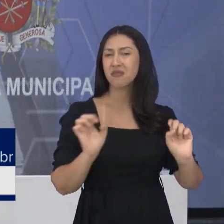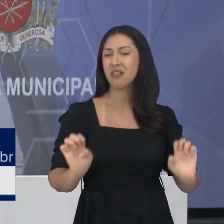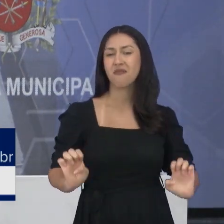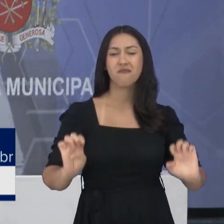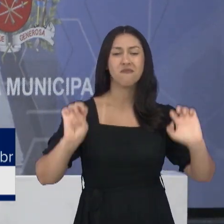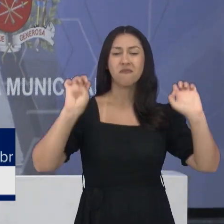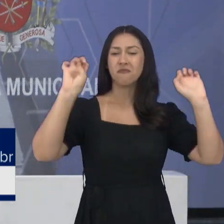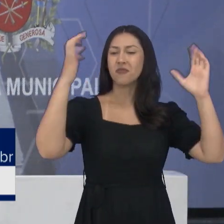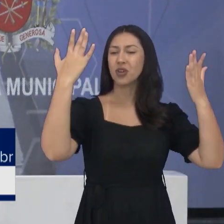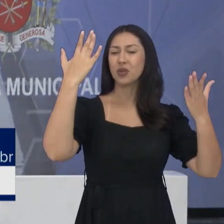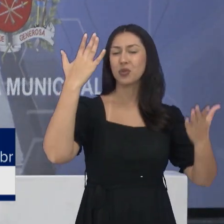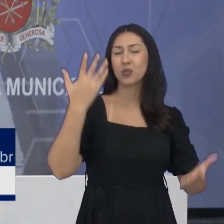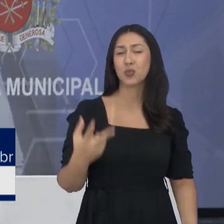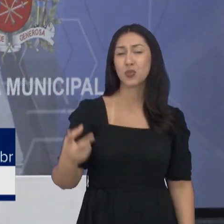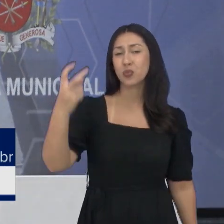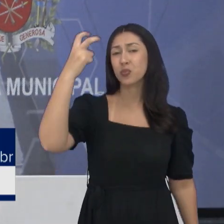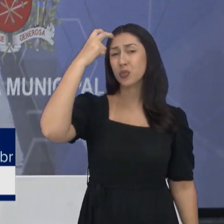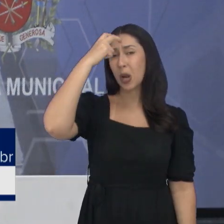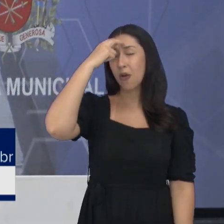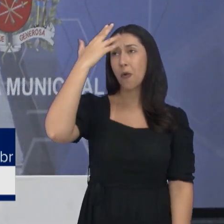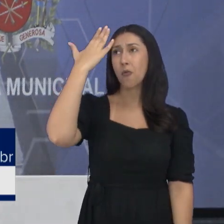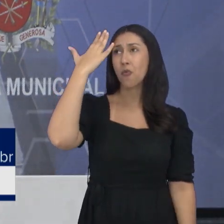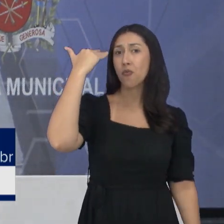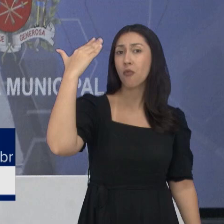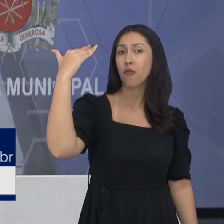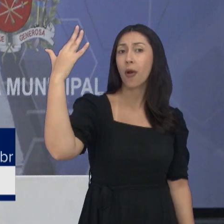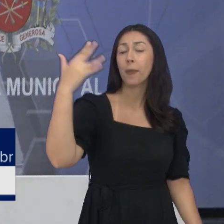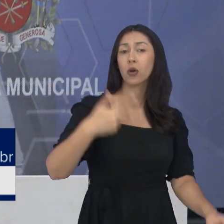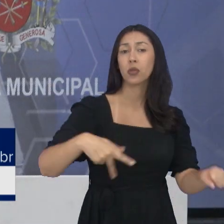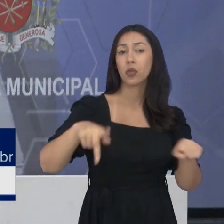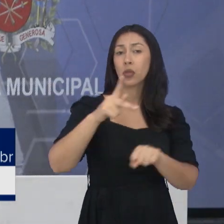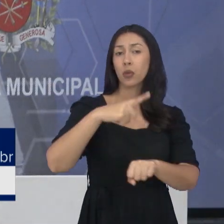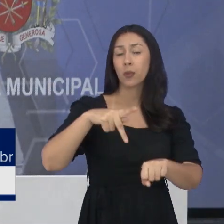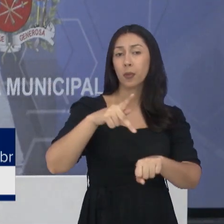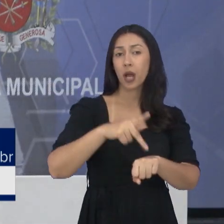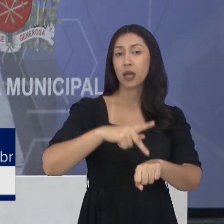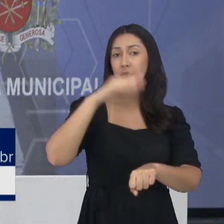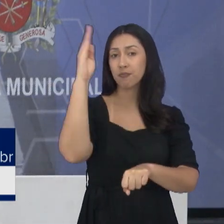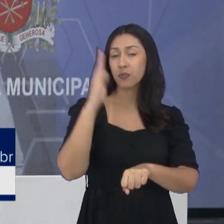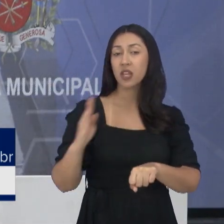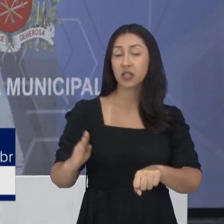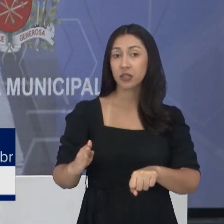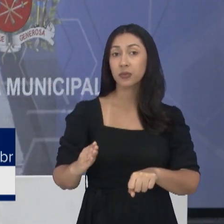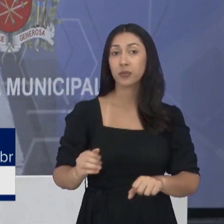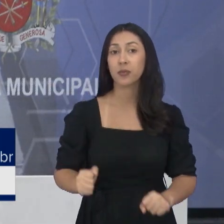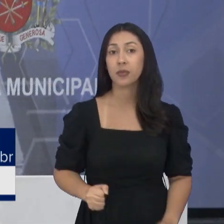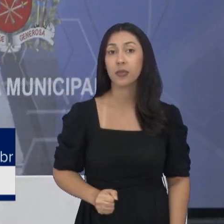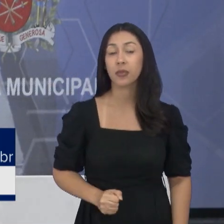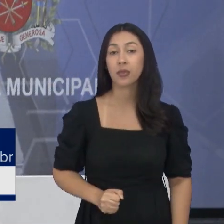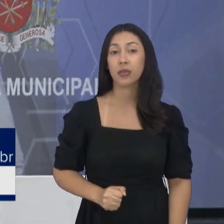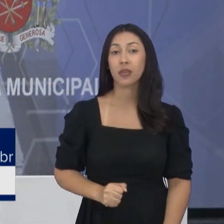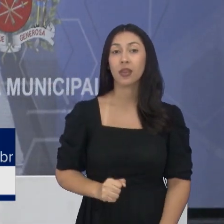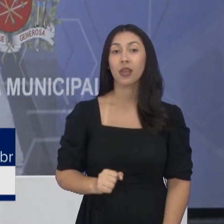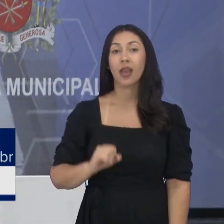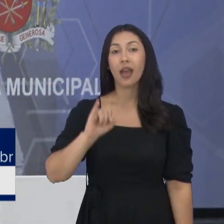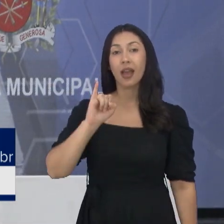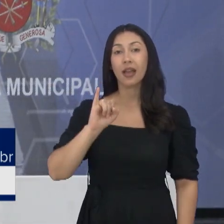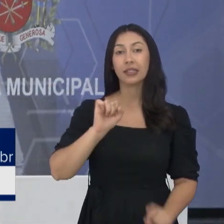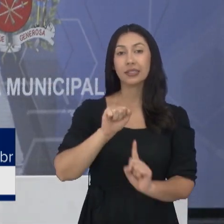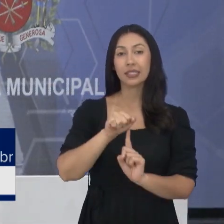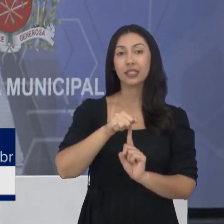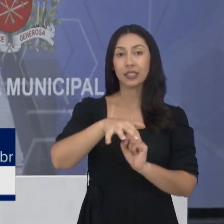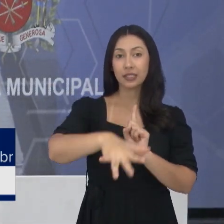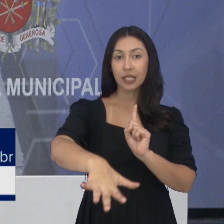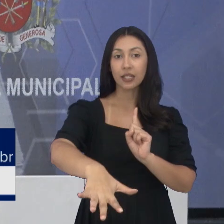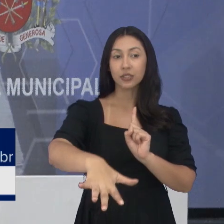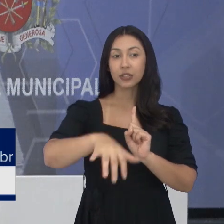eventos culturais do país. A Igreja da Cidade, nesse ano,